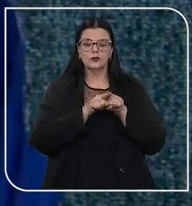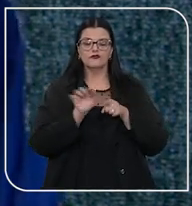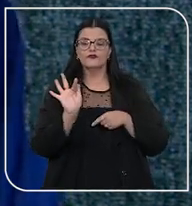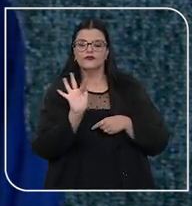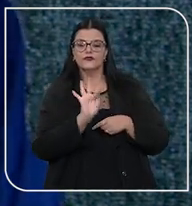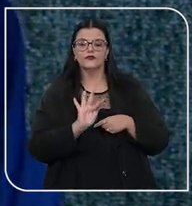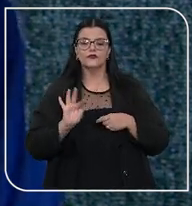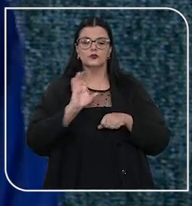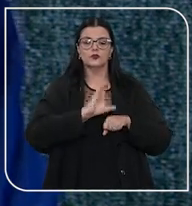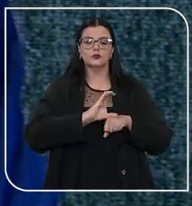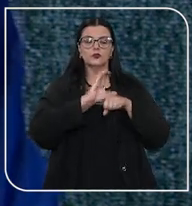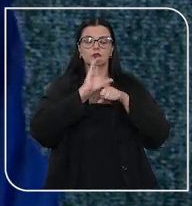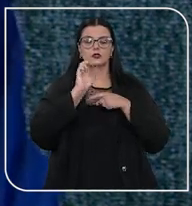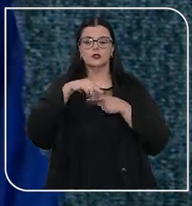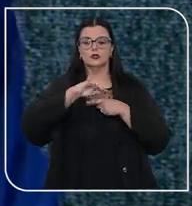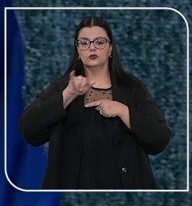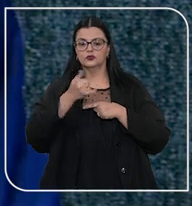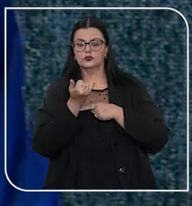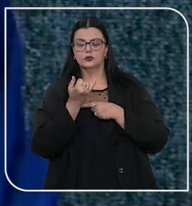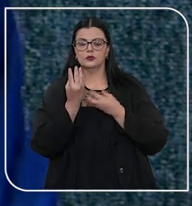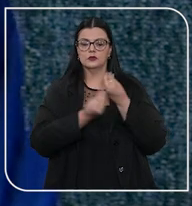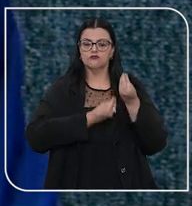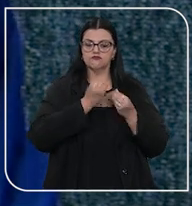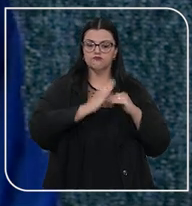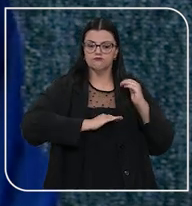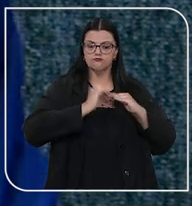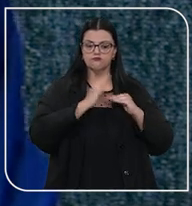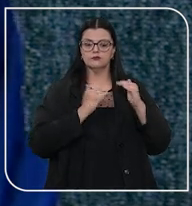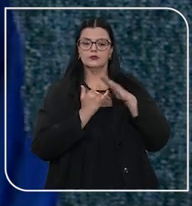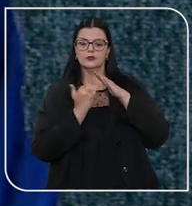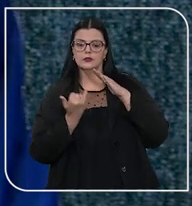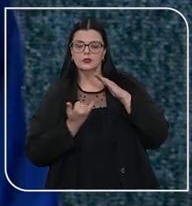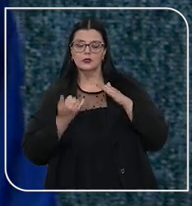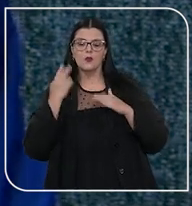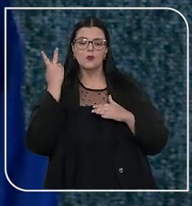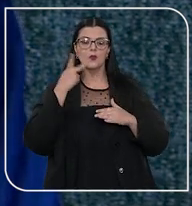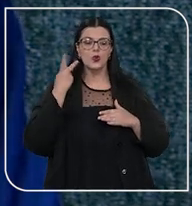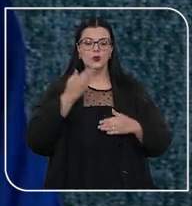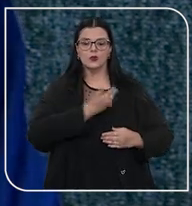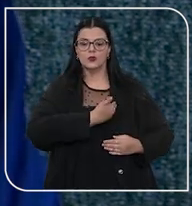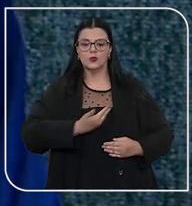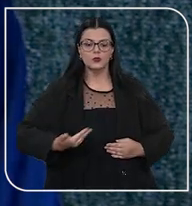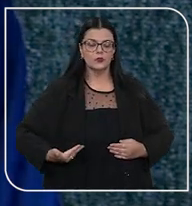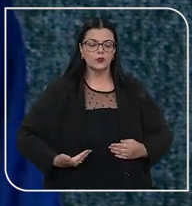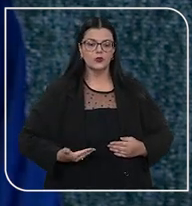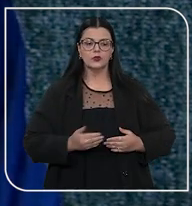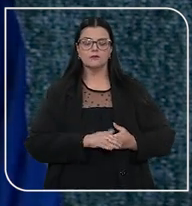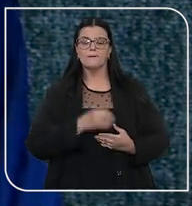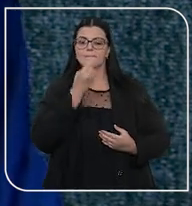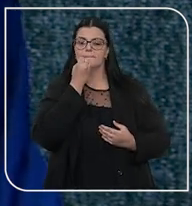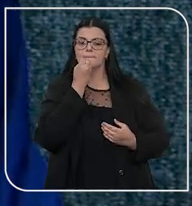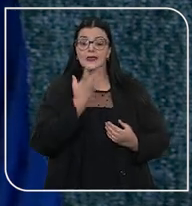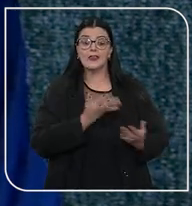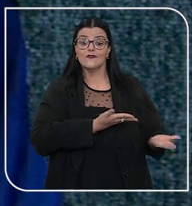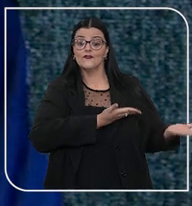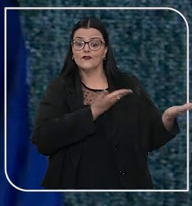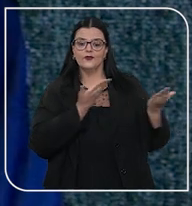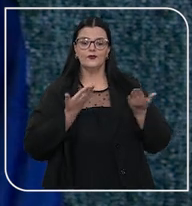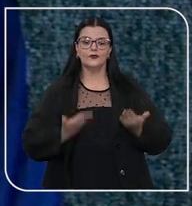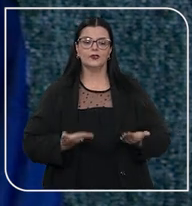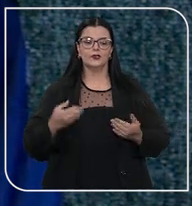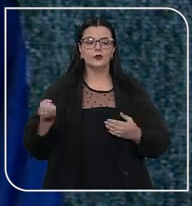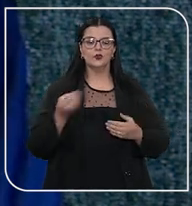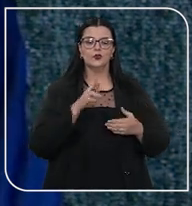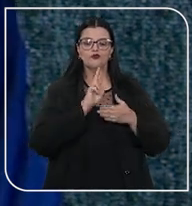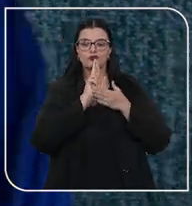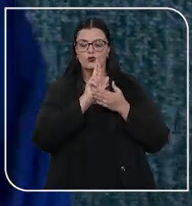corpo funcional do CNJ e o papel da instituição na promoção de políticas públicas ao desejar boas-vindas ao